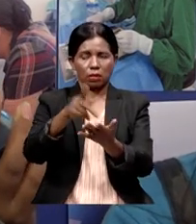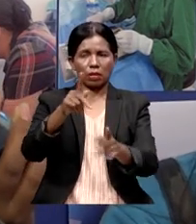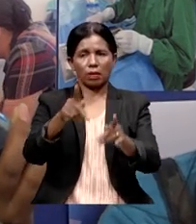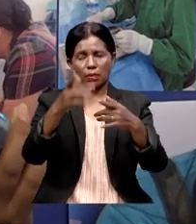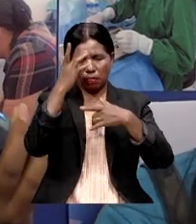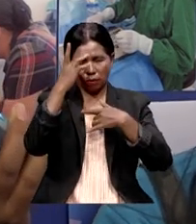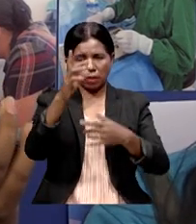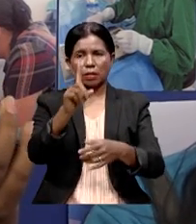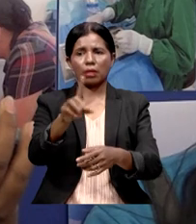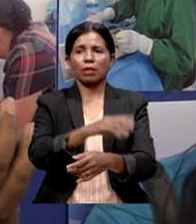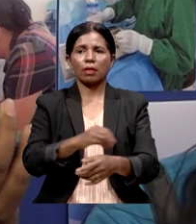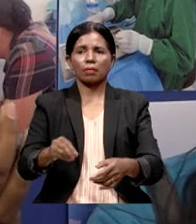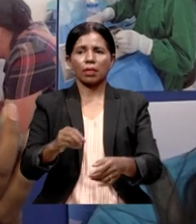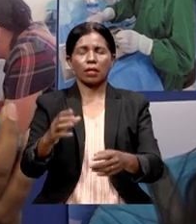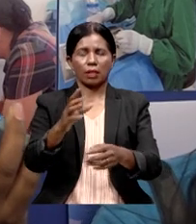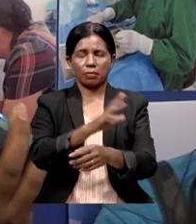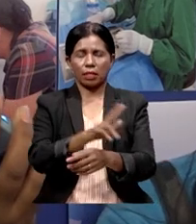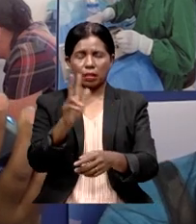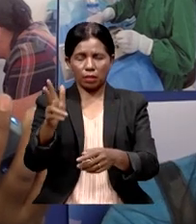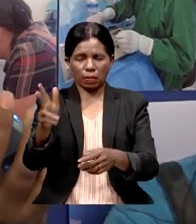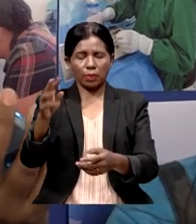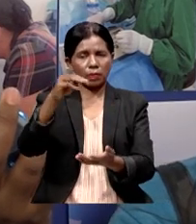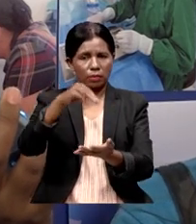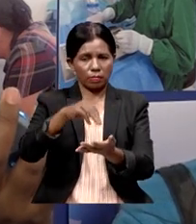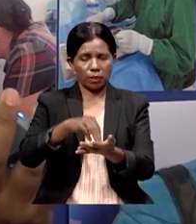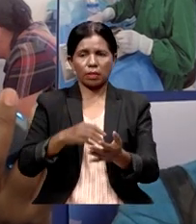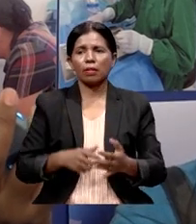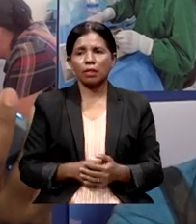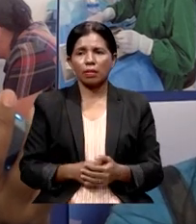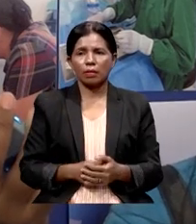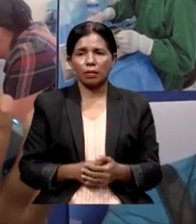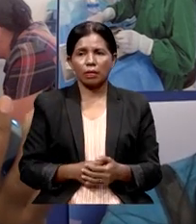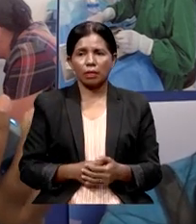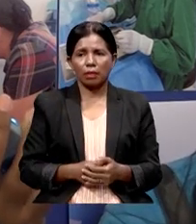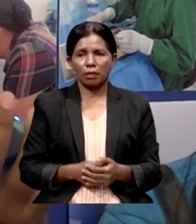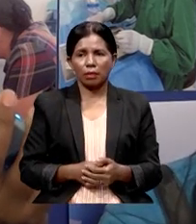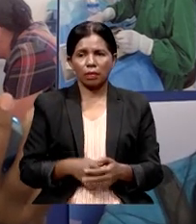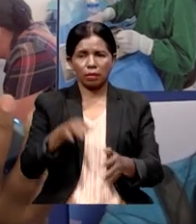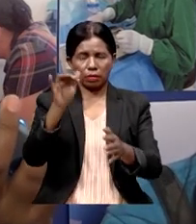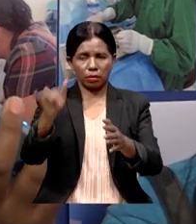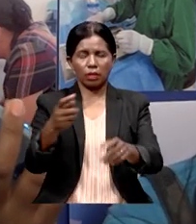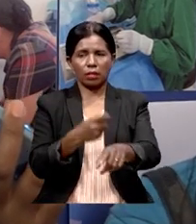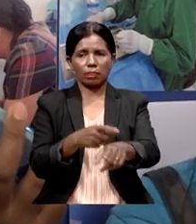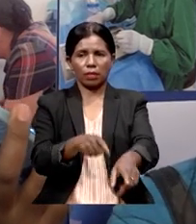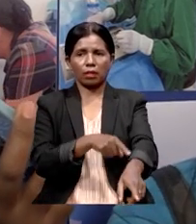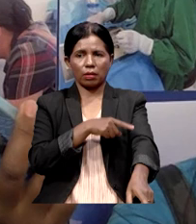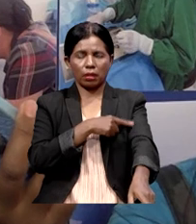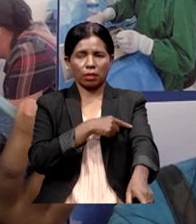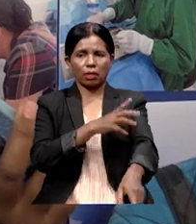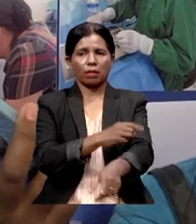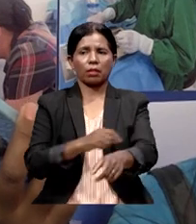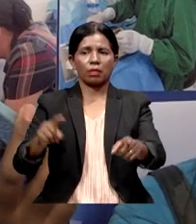paciente, belhanto 30 militar, cada paciente, se cara que minha rela ho duração tempo ter um tratamento vel